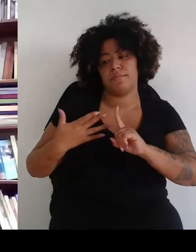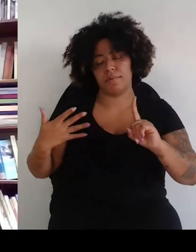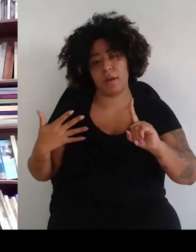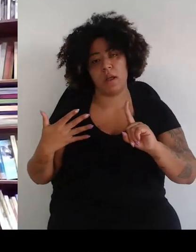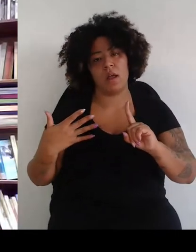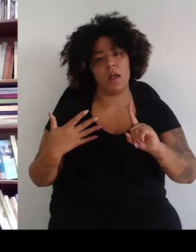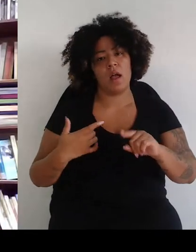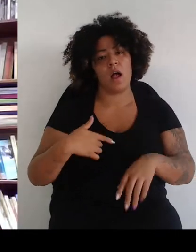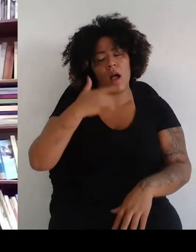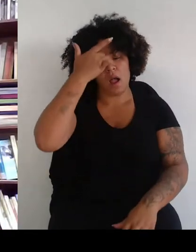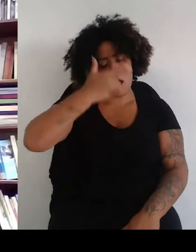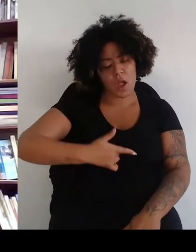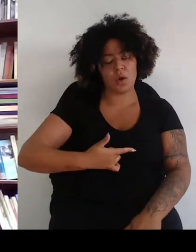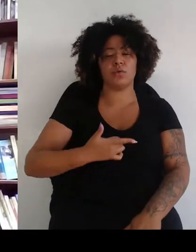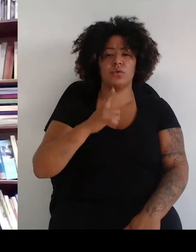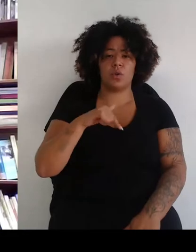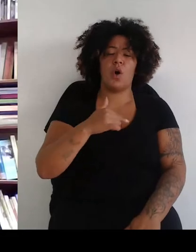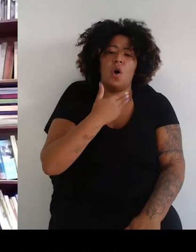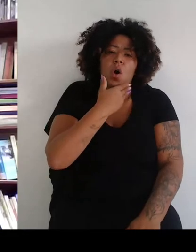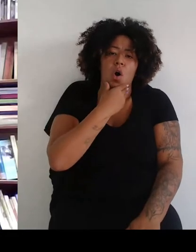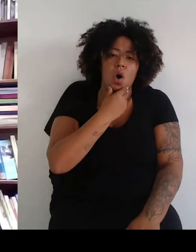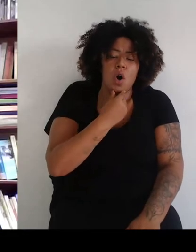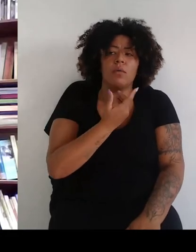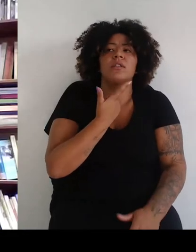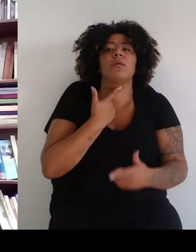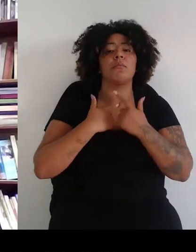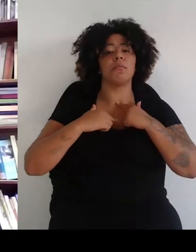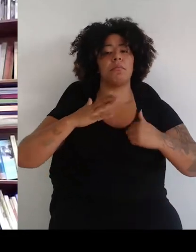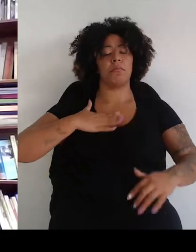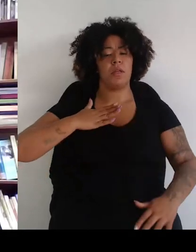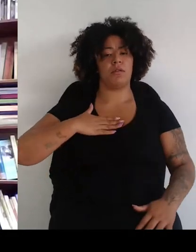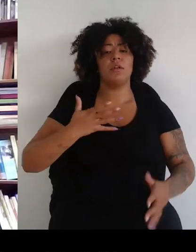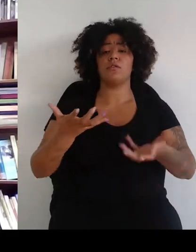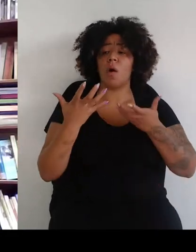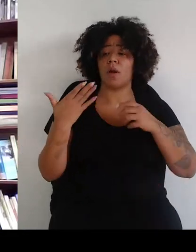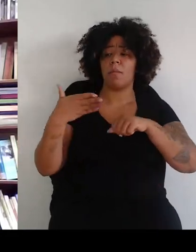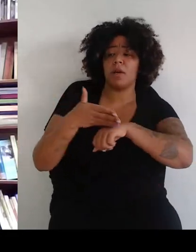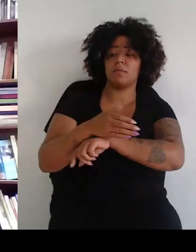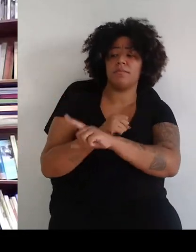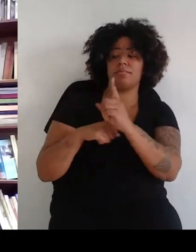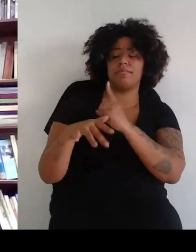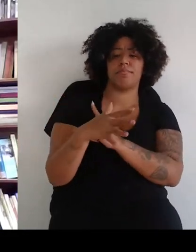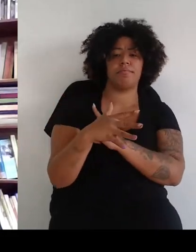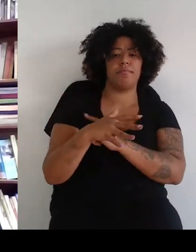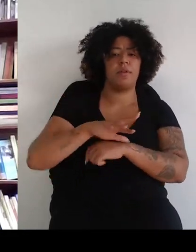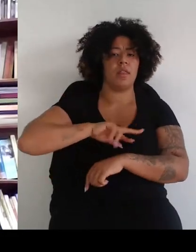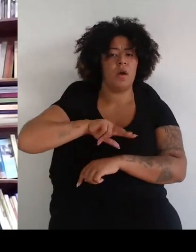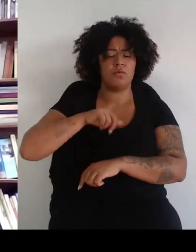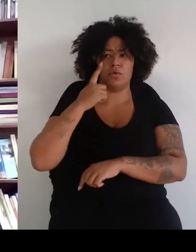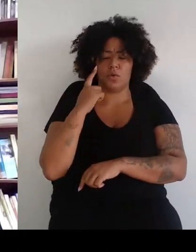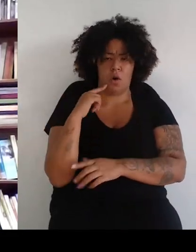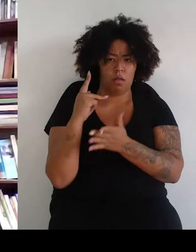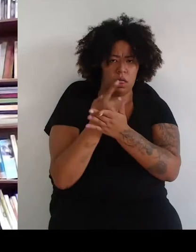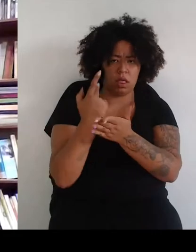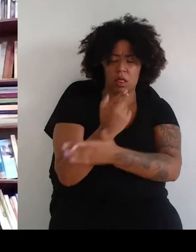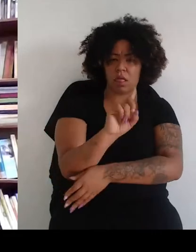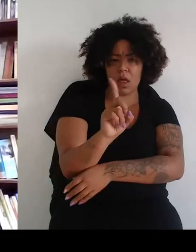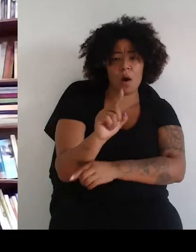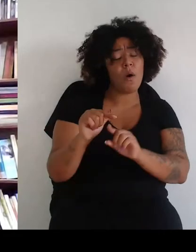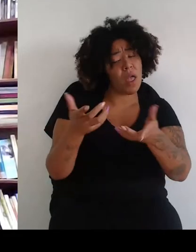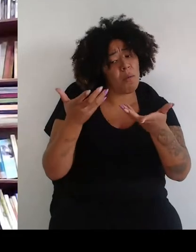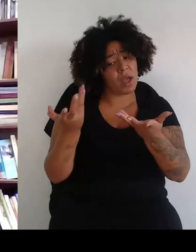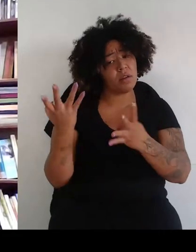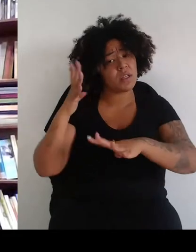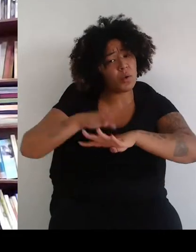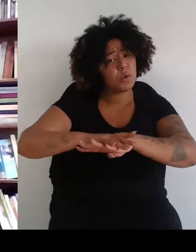sexuais quero fazer parte da sociedade não são pervertido quero ser integrado à sociedade mas ao mesmo